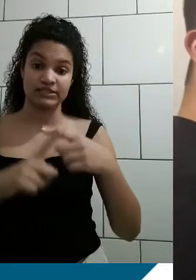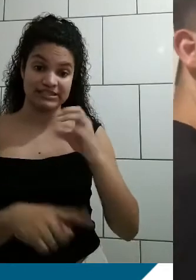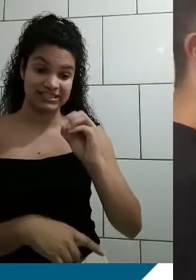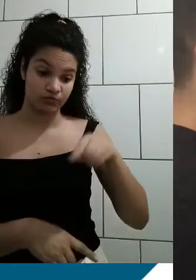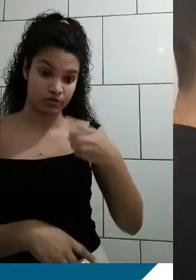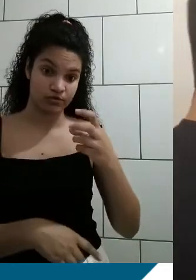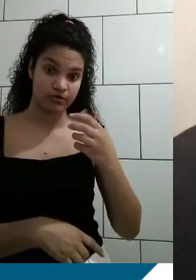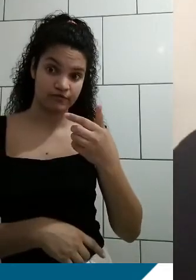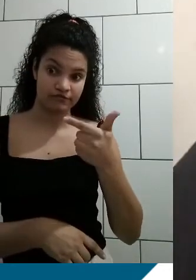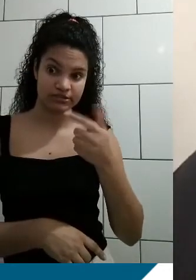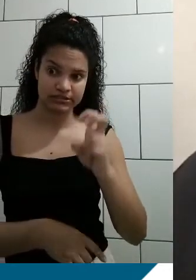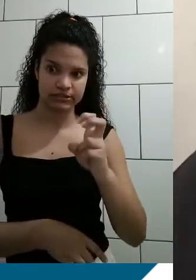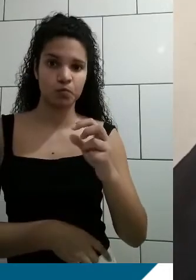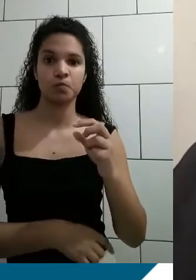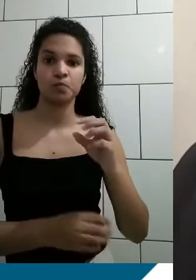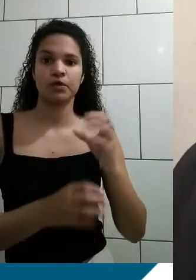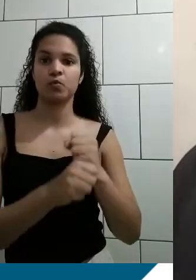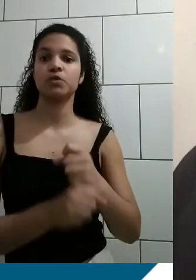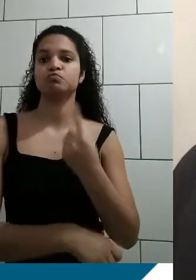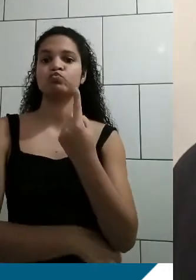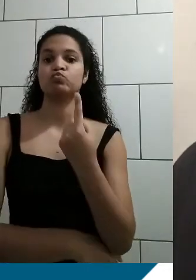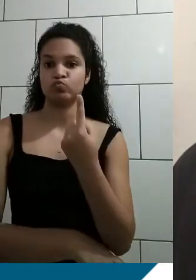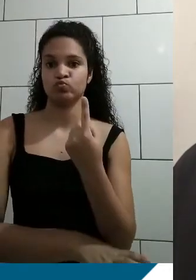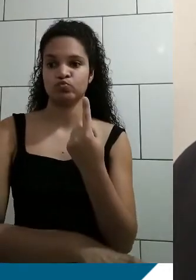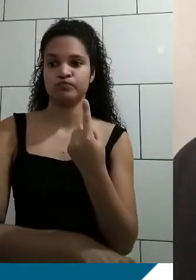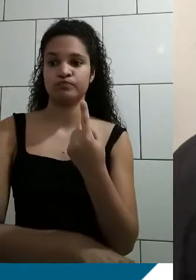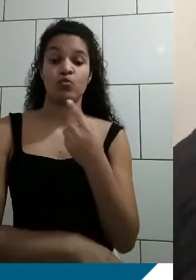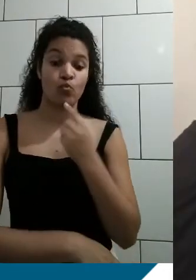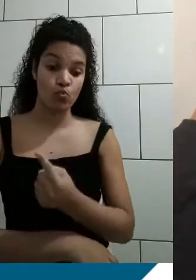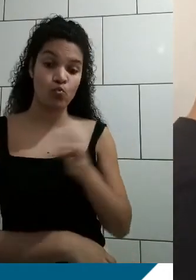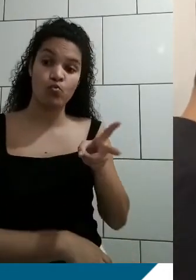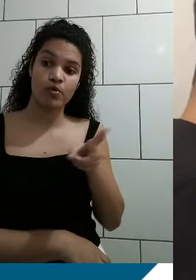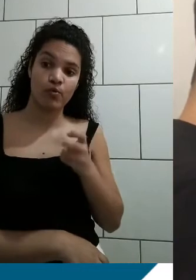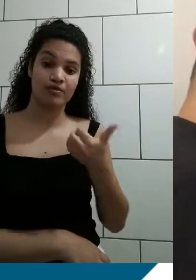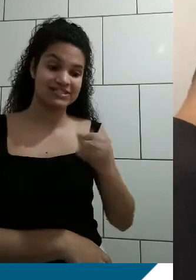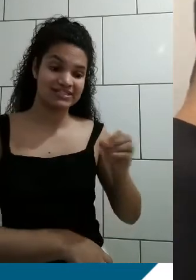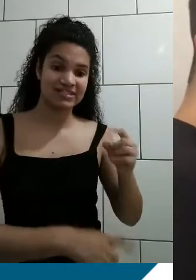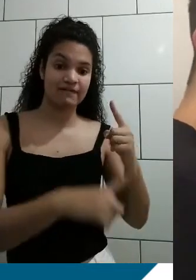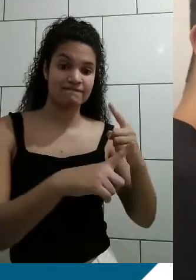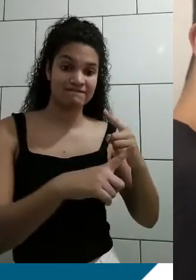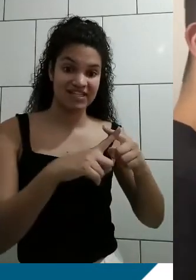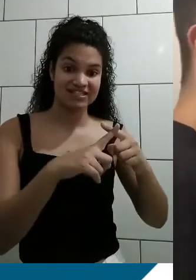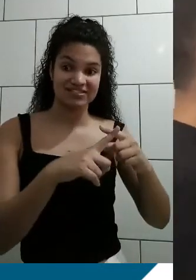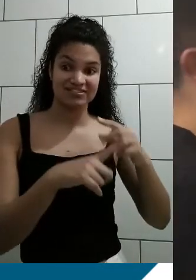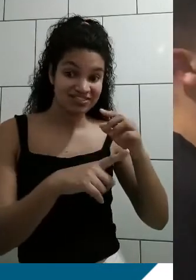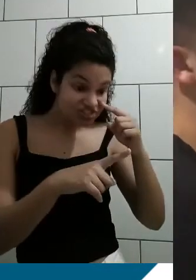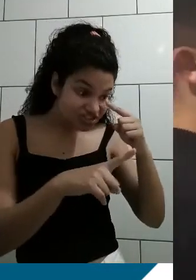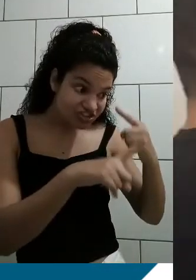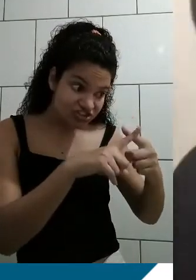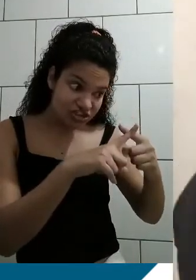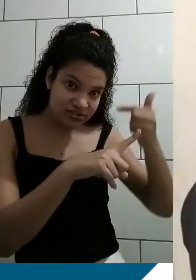ao quadrado. Como esse 100 está aqui multiplicando, ao colocar no outro membro da equação, ele vai com a operação inversa